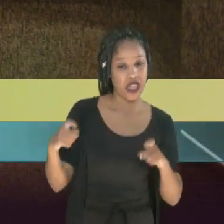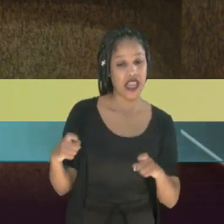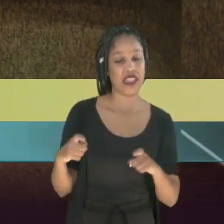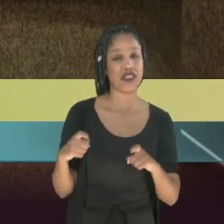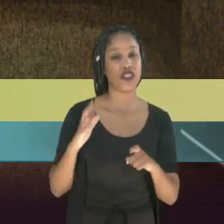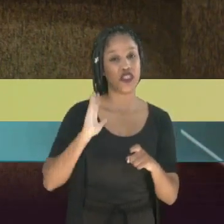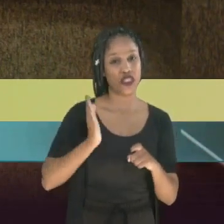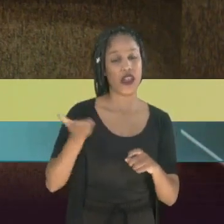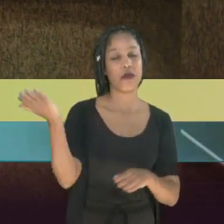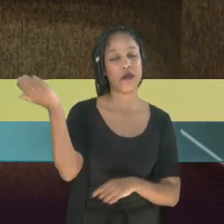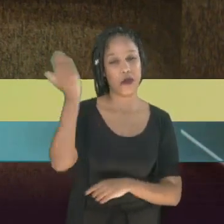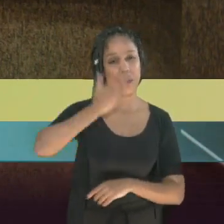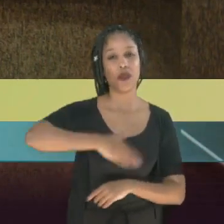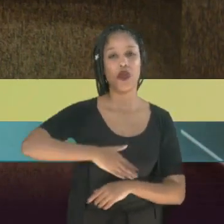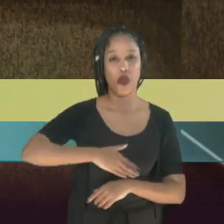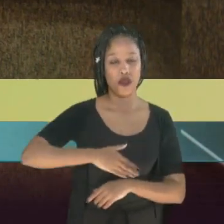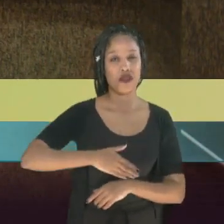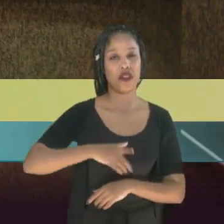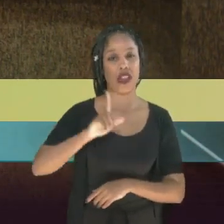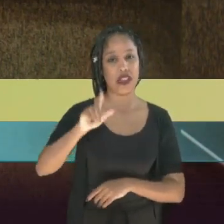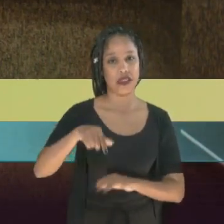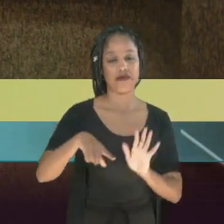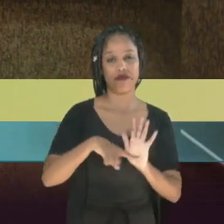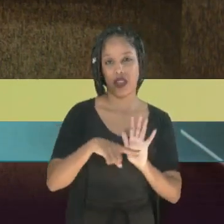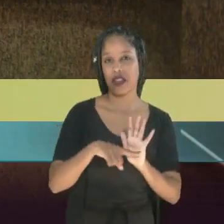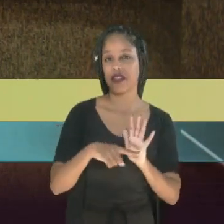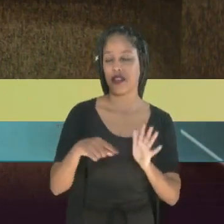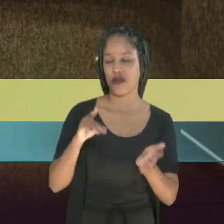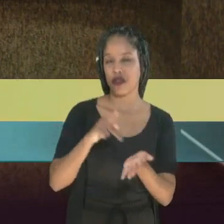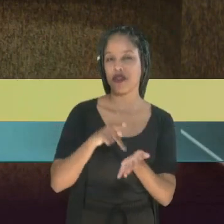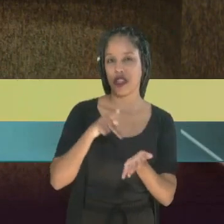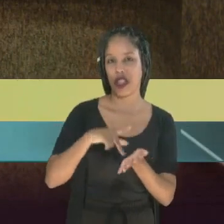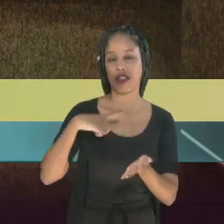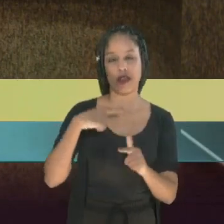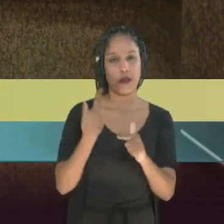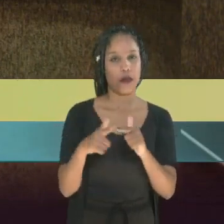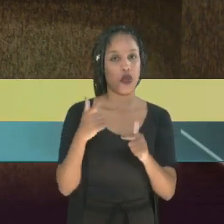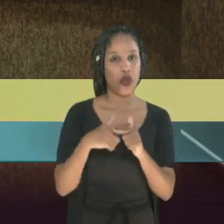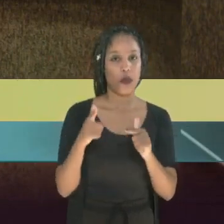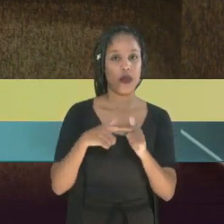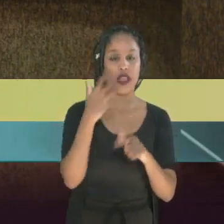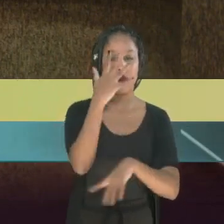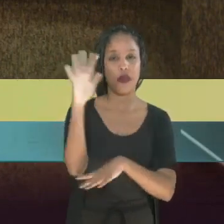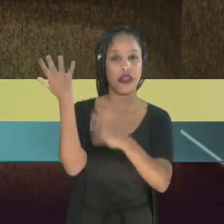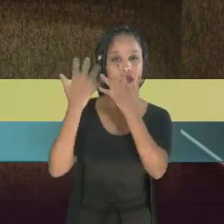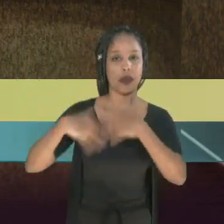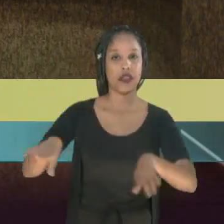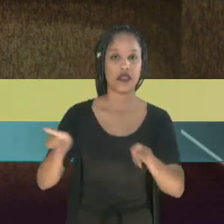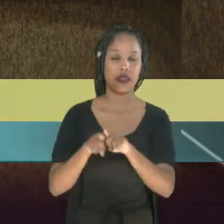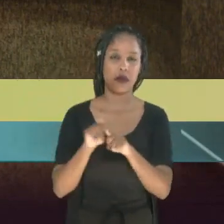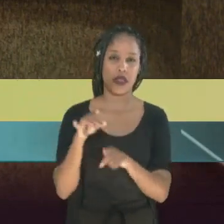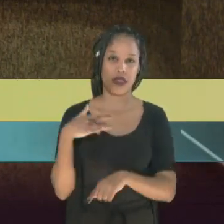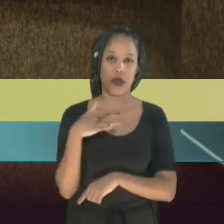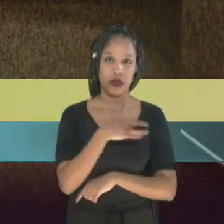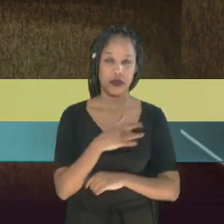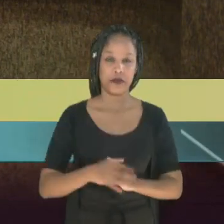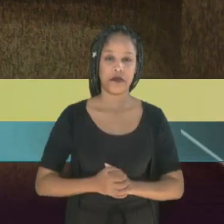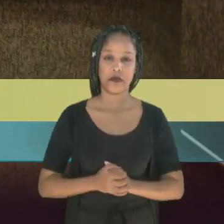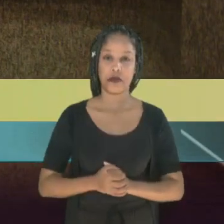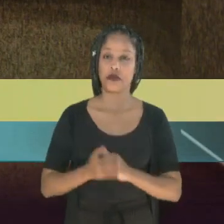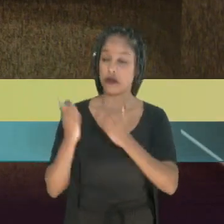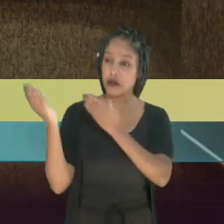tem comprovação que, de fato, provoca um problema enorme ao meio ambiente e à saúde das pessoas. Mas eu escuto